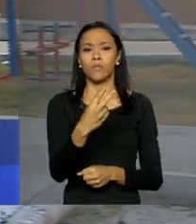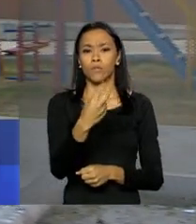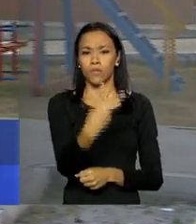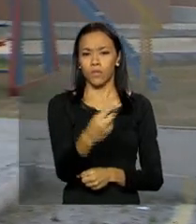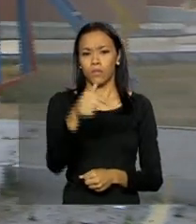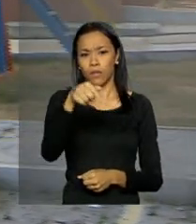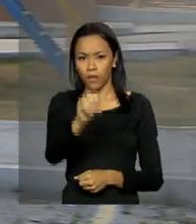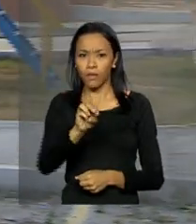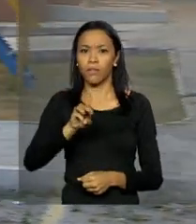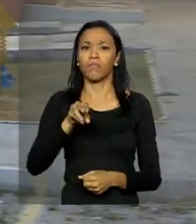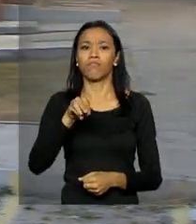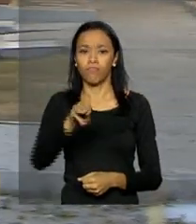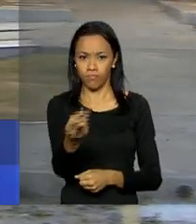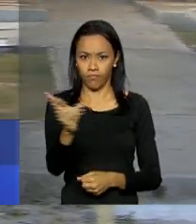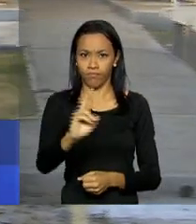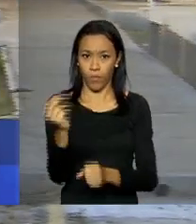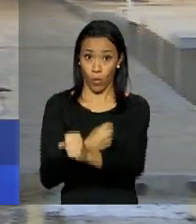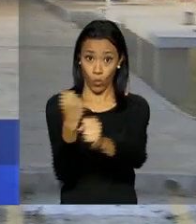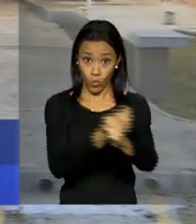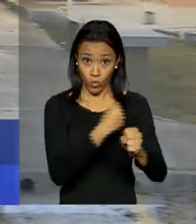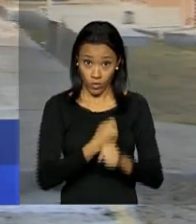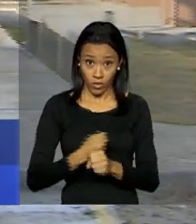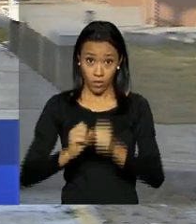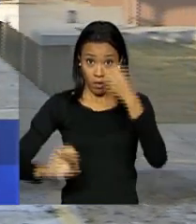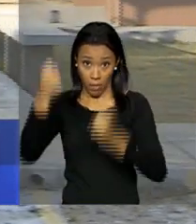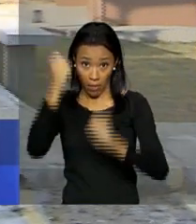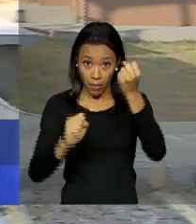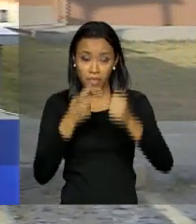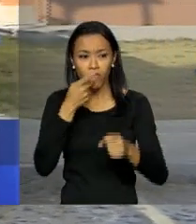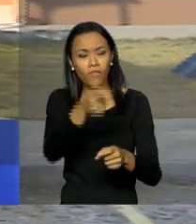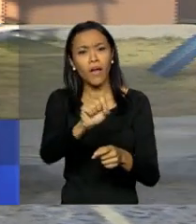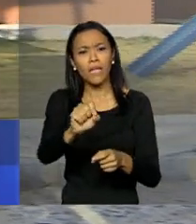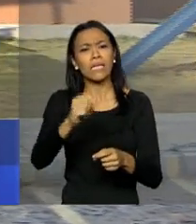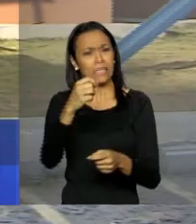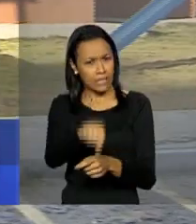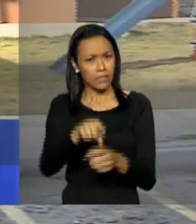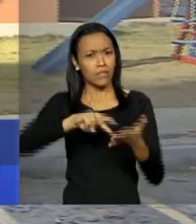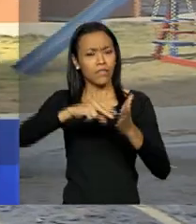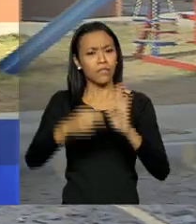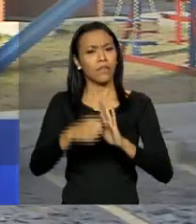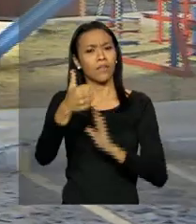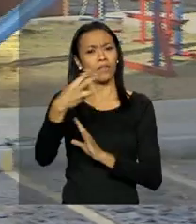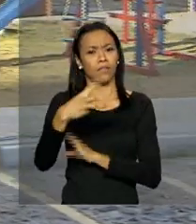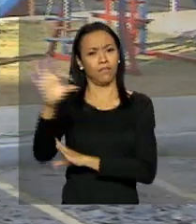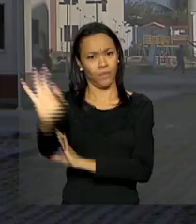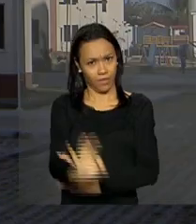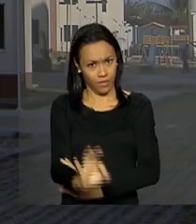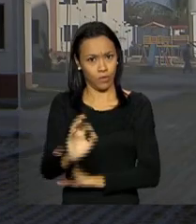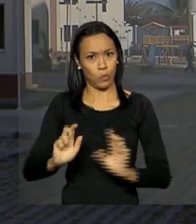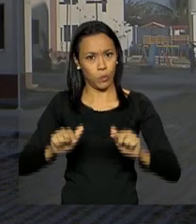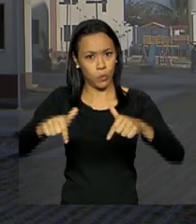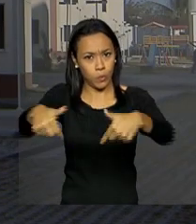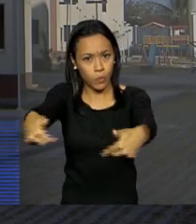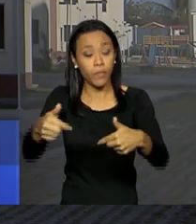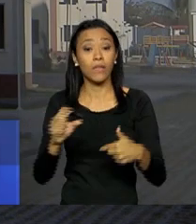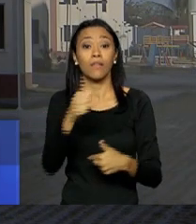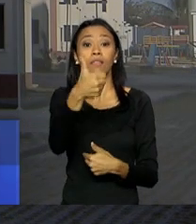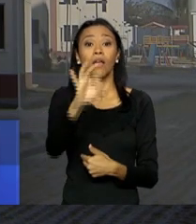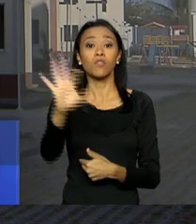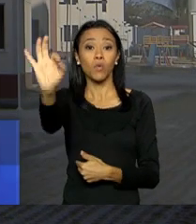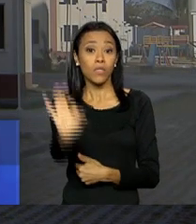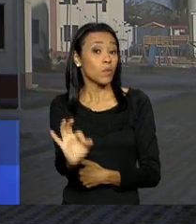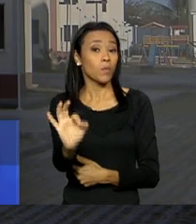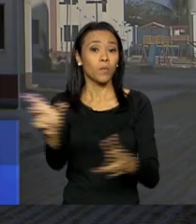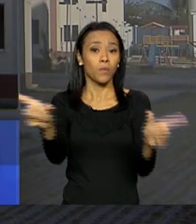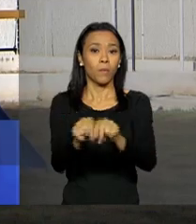investidos para construção civil o programa significa 13% da força de trabalho do país e 10% do